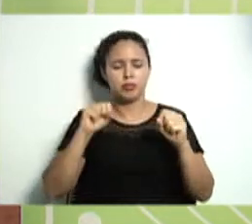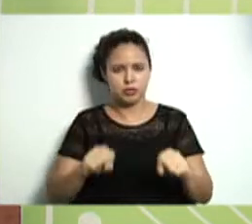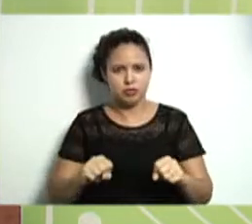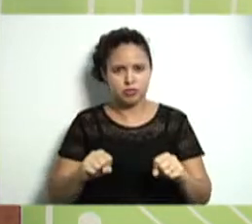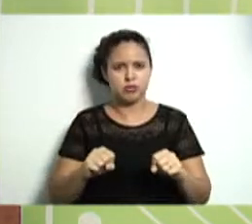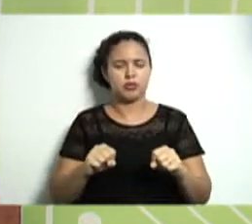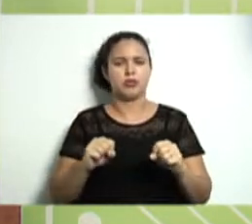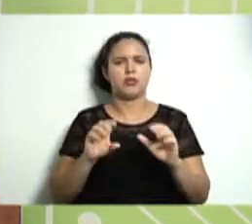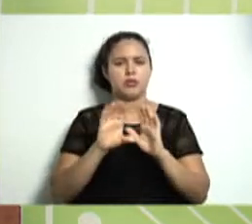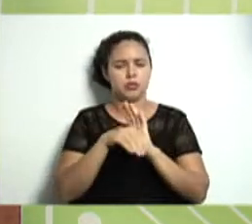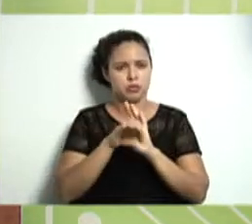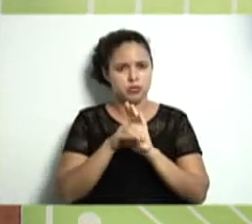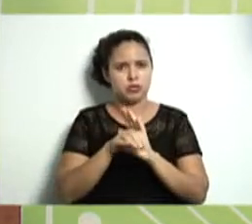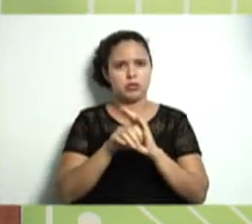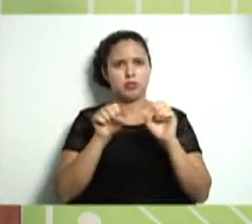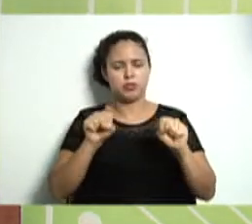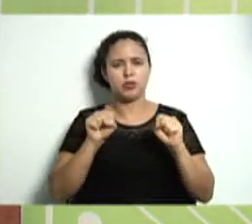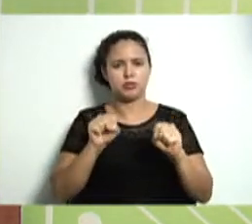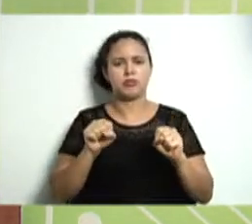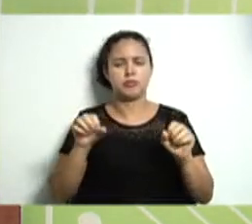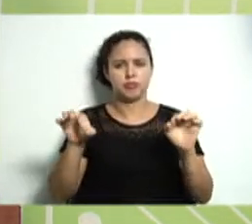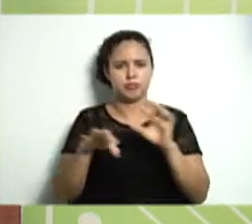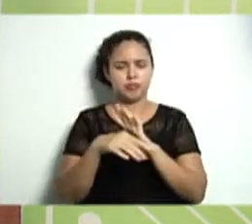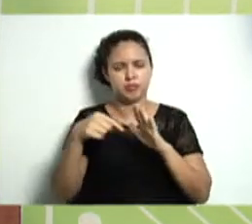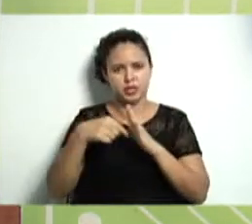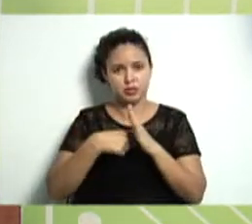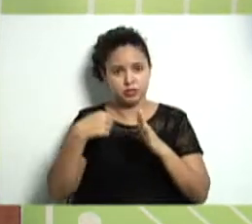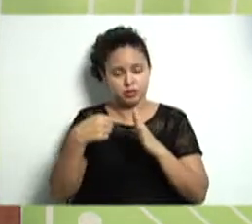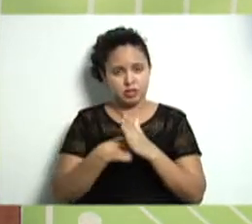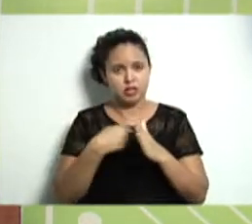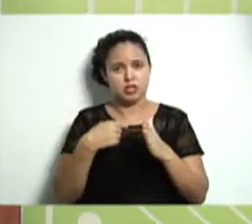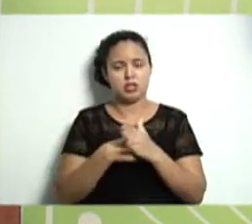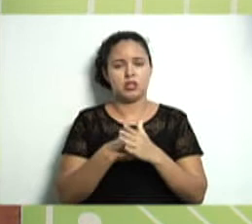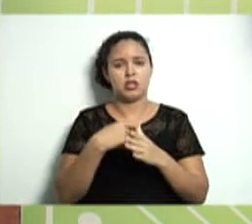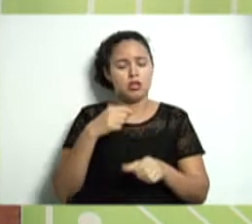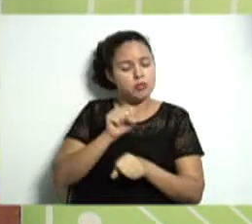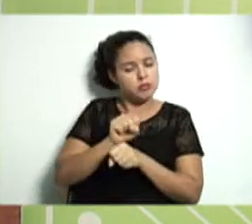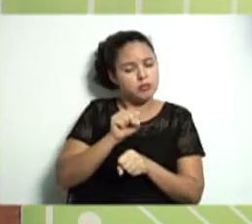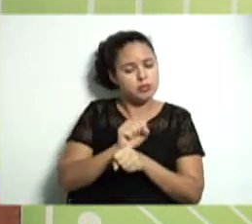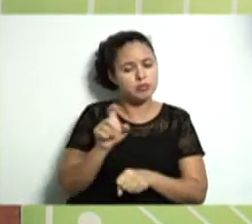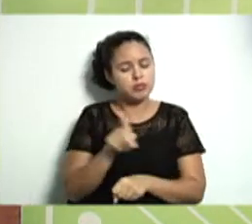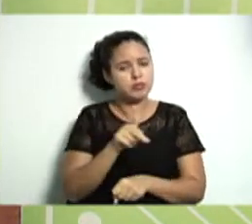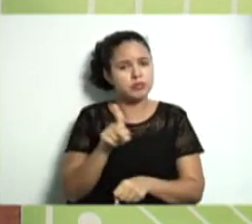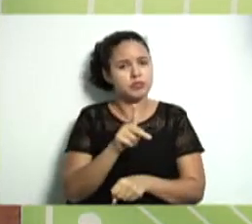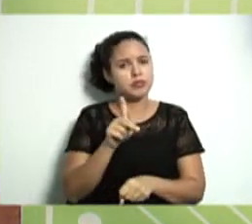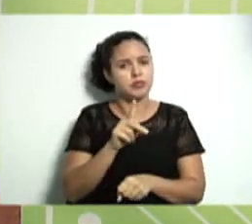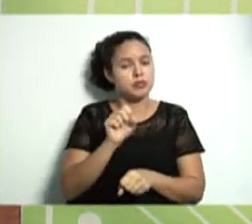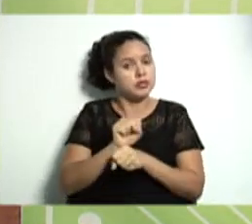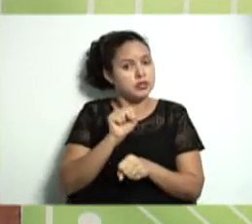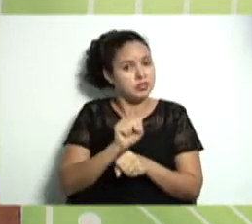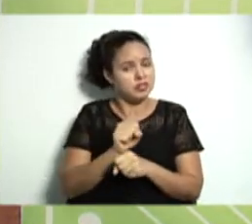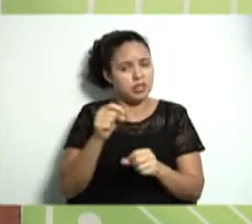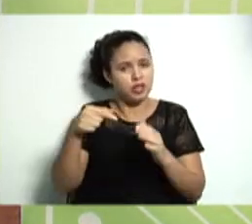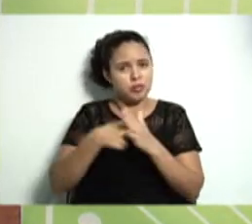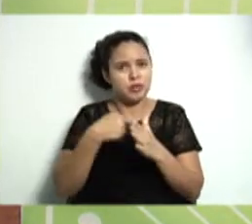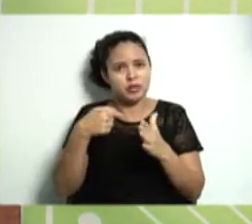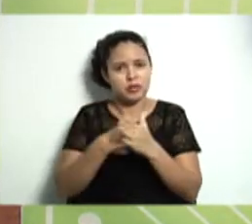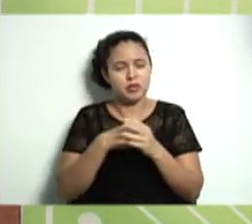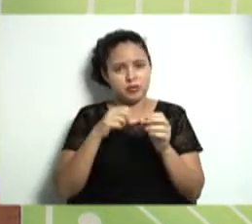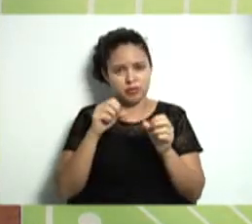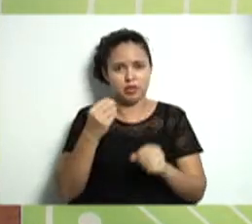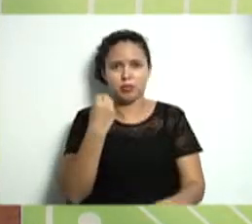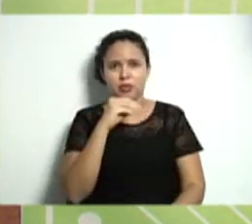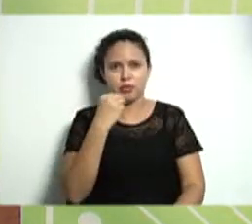aula de conceito é aula pesada, então mandem as dúvidas. Eu e o professor Eliane, a gente está aqui aguardando.